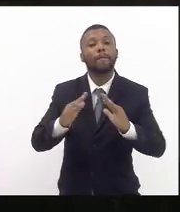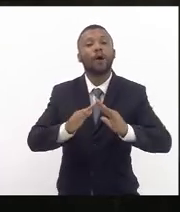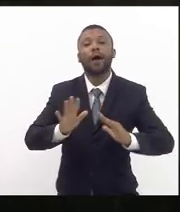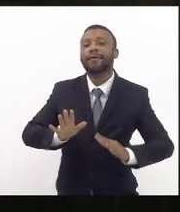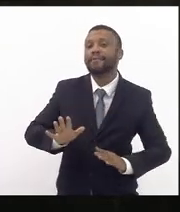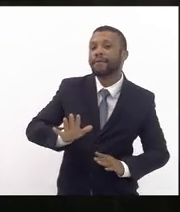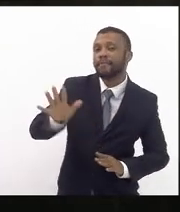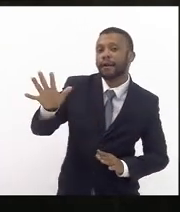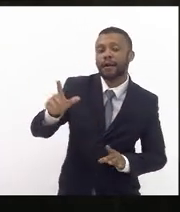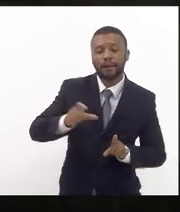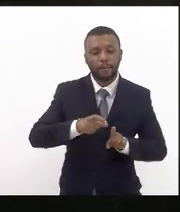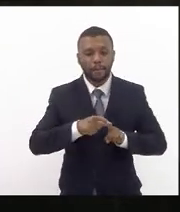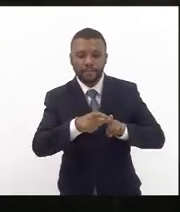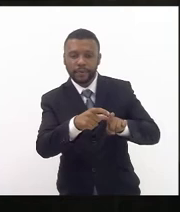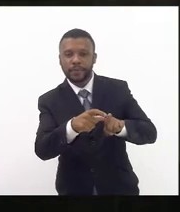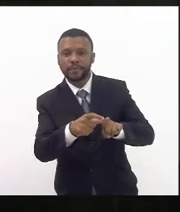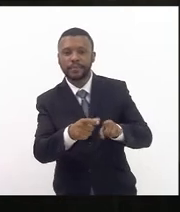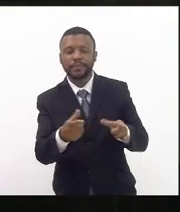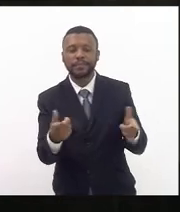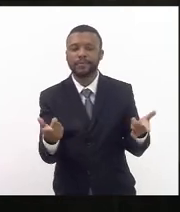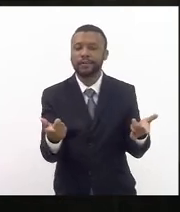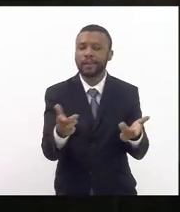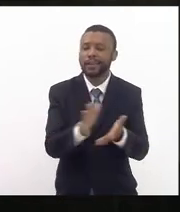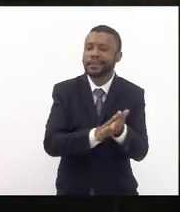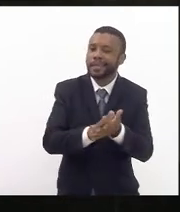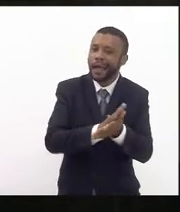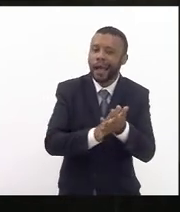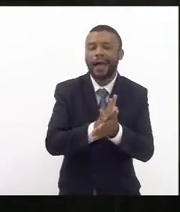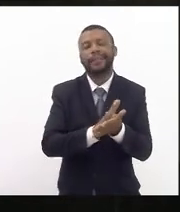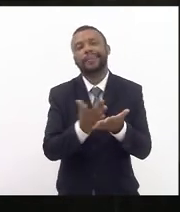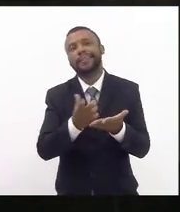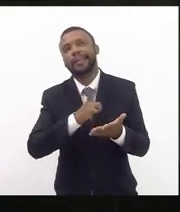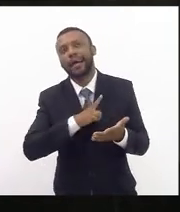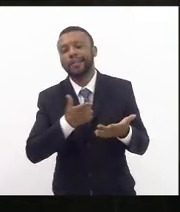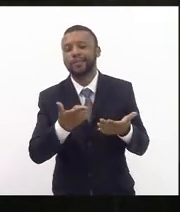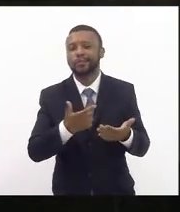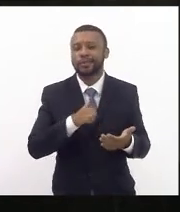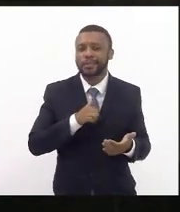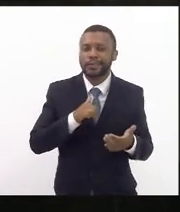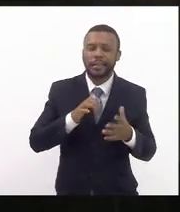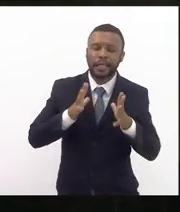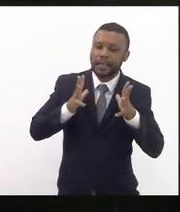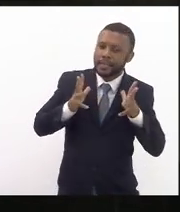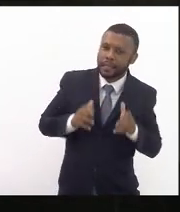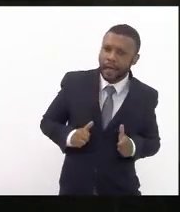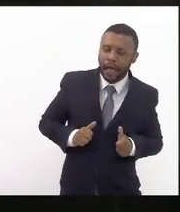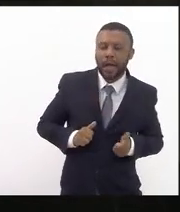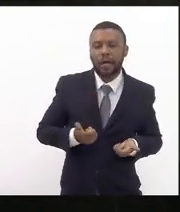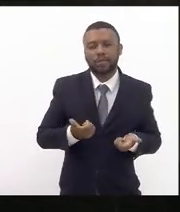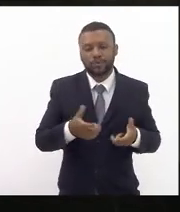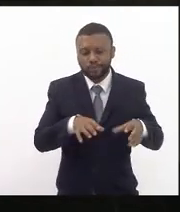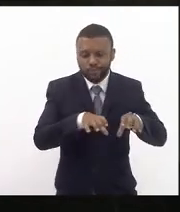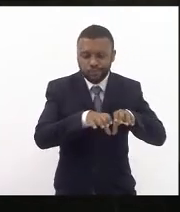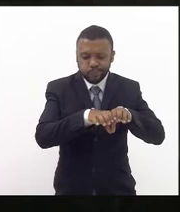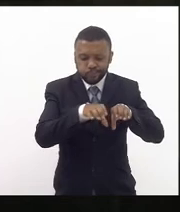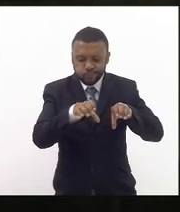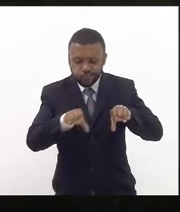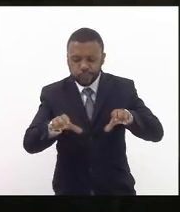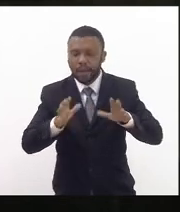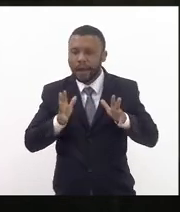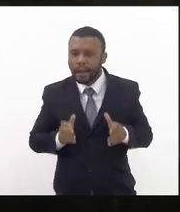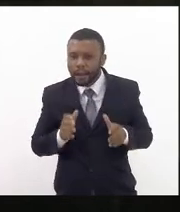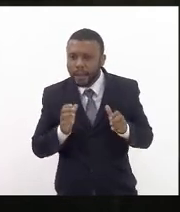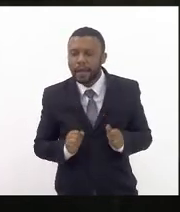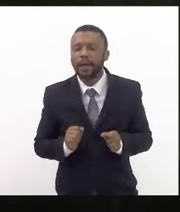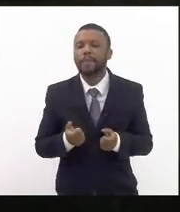periferia, sem condições mínimas de acesso ao saneamento básico, à saúde pública e à educação. Quando estamos